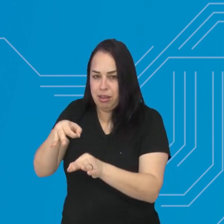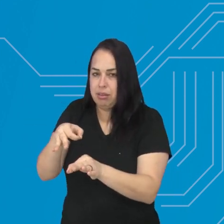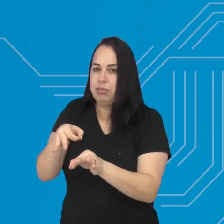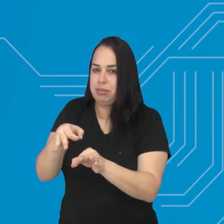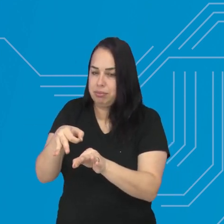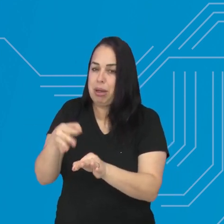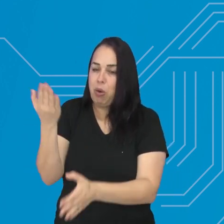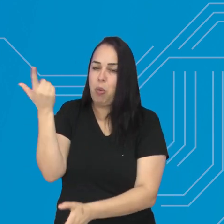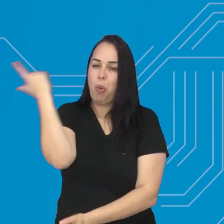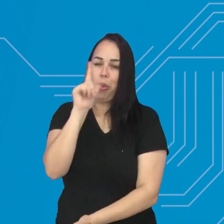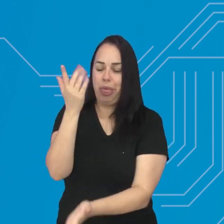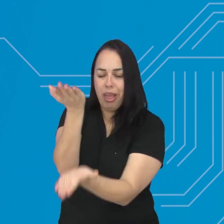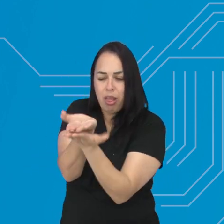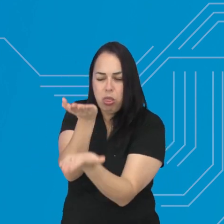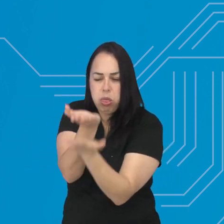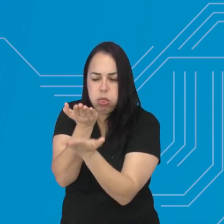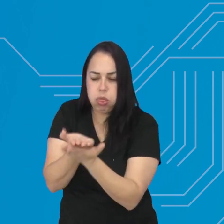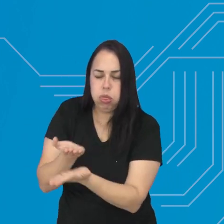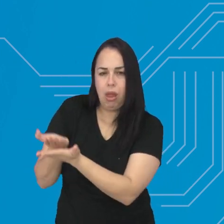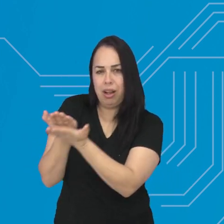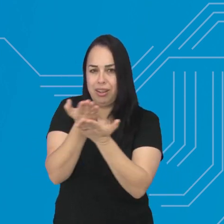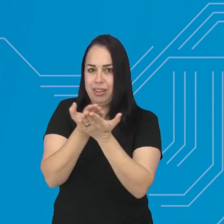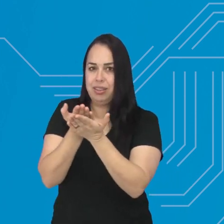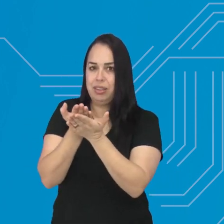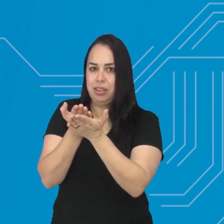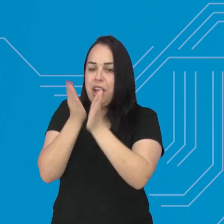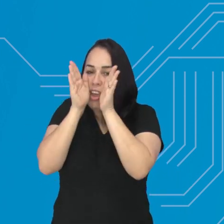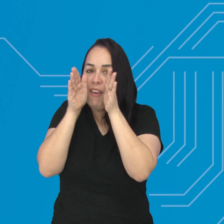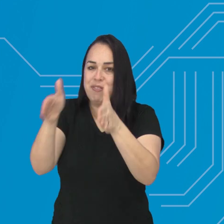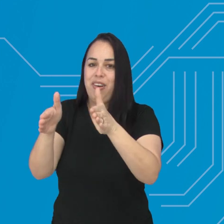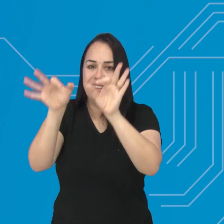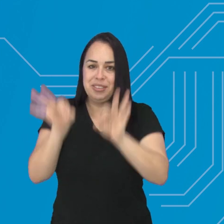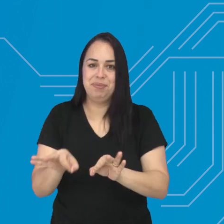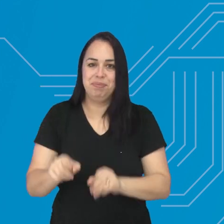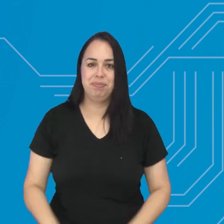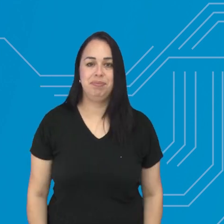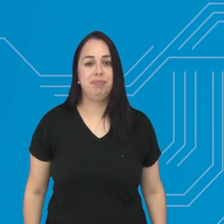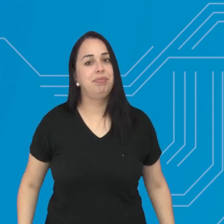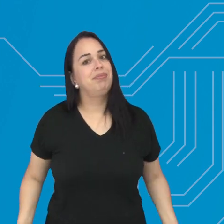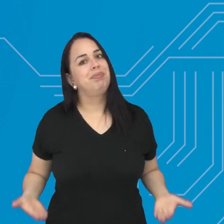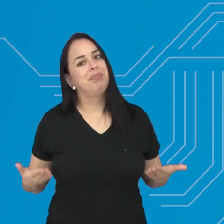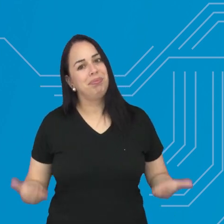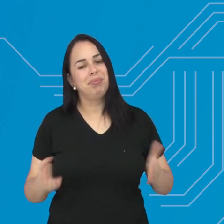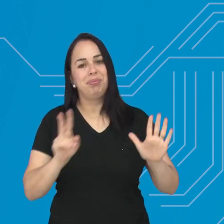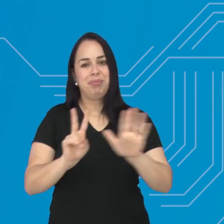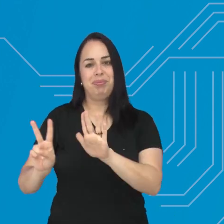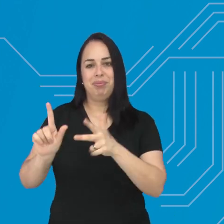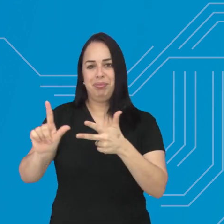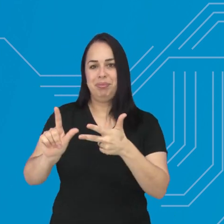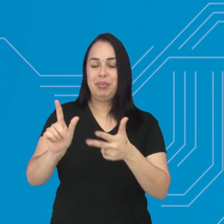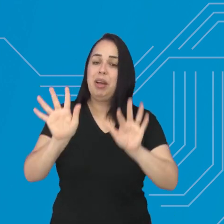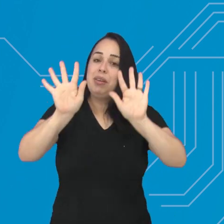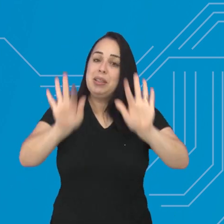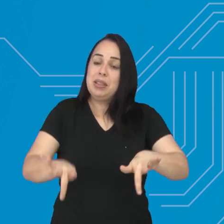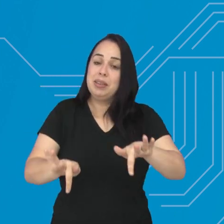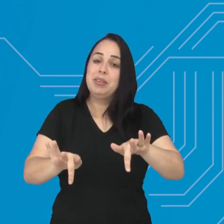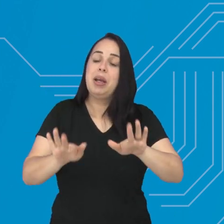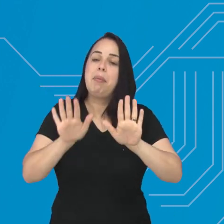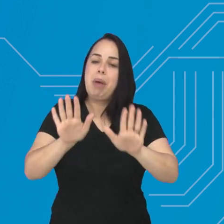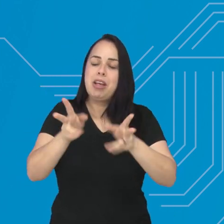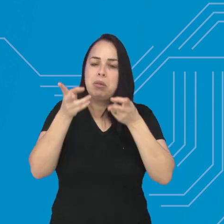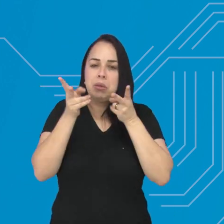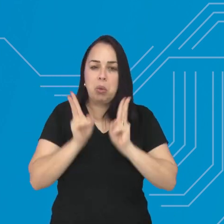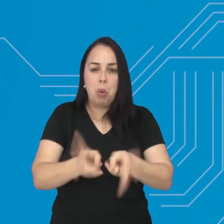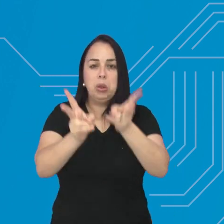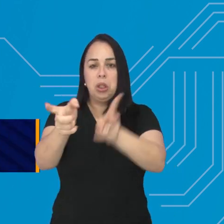e preparação para conseguir fazer todas as disciplinas e manter os estudos em dia. E é isso, pessoal. Semana Legislativa fica por